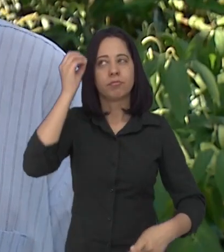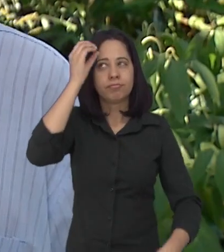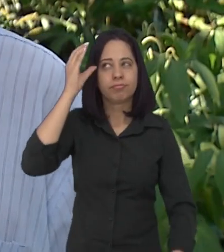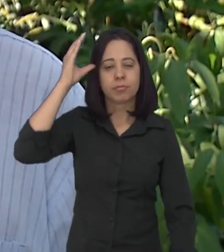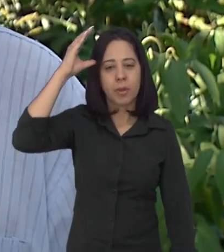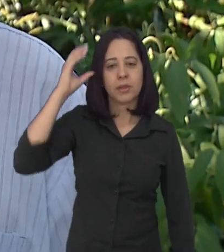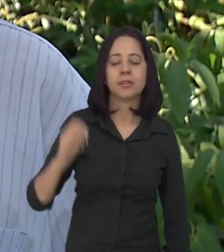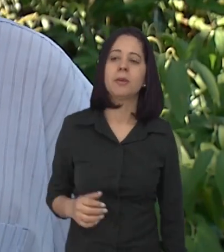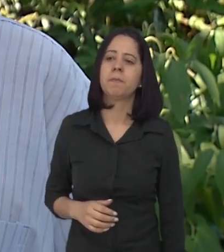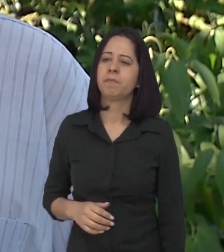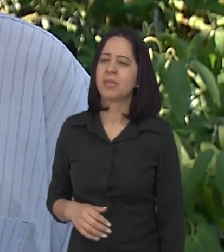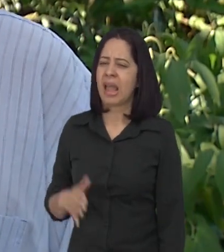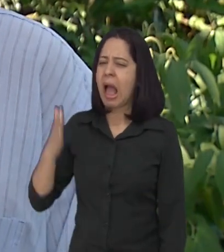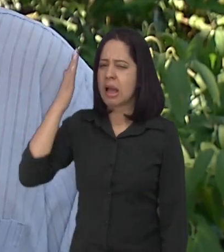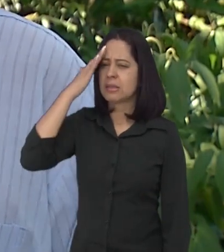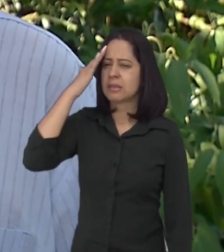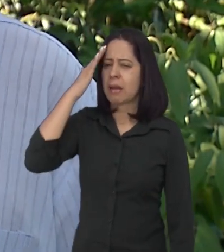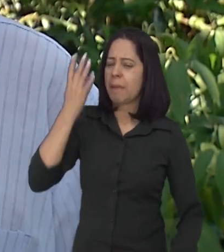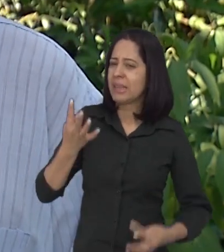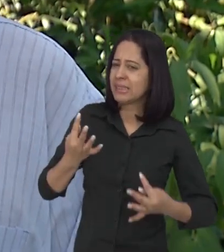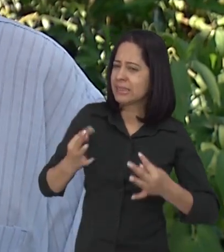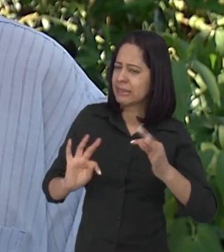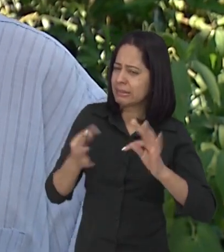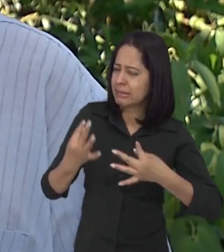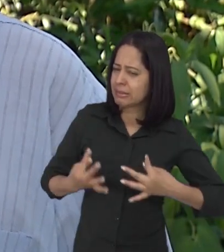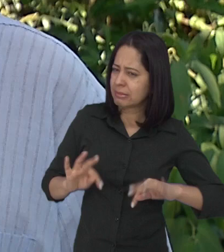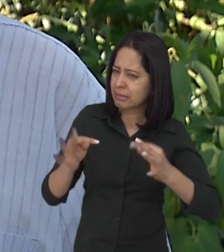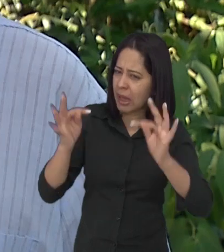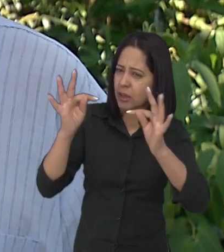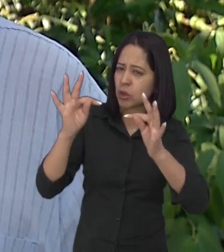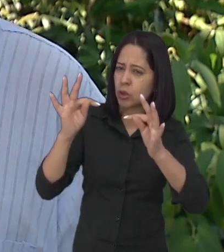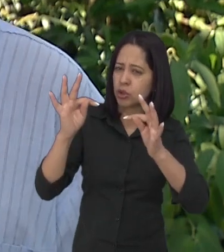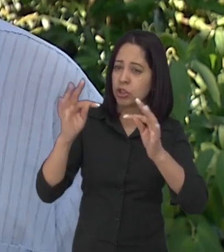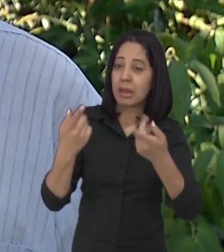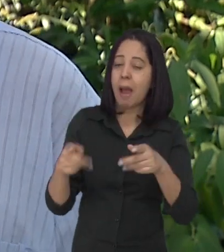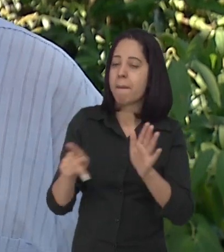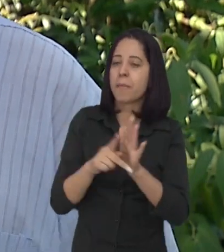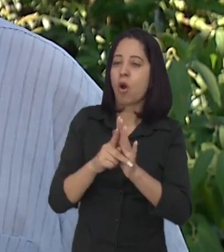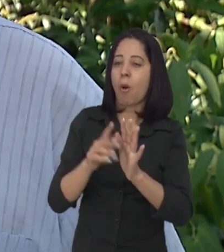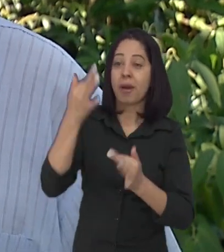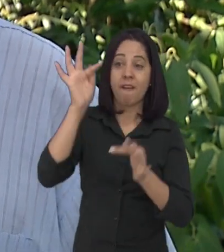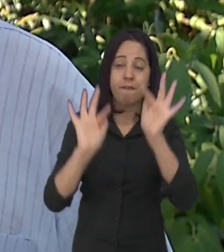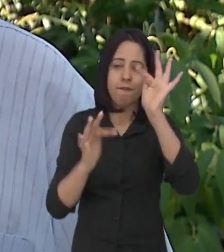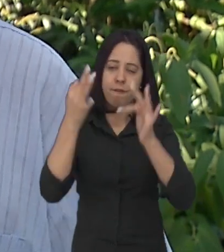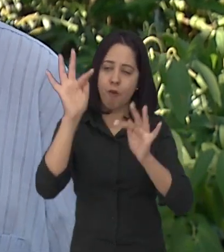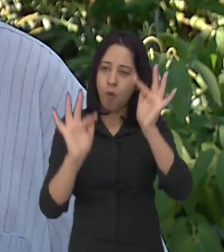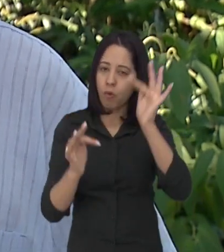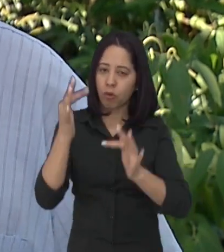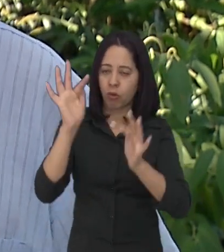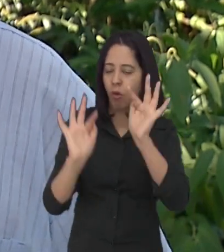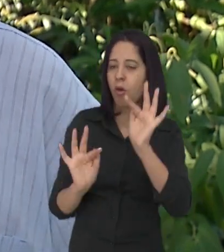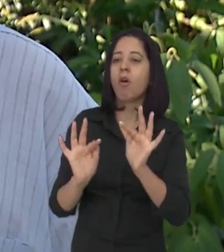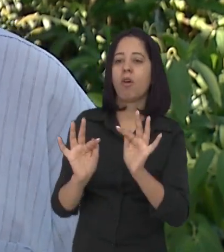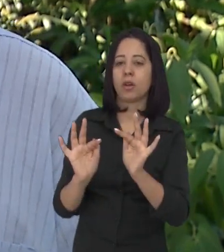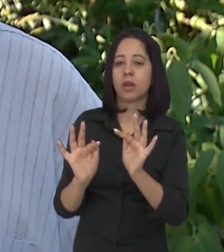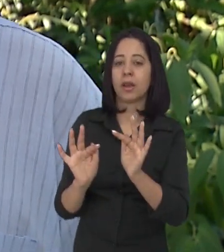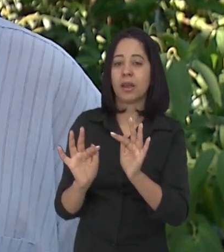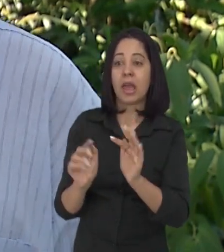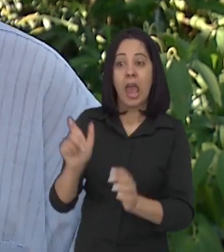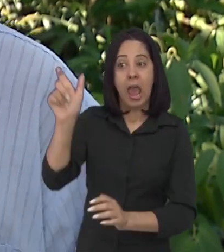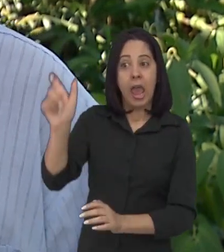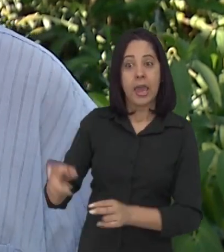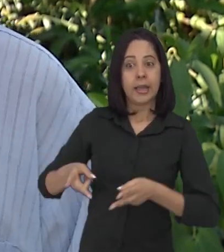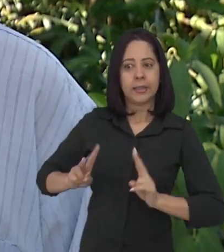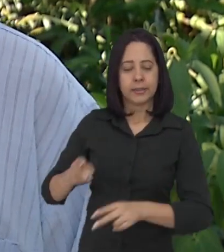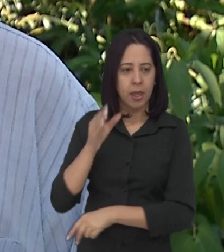Então, o que era tecnologia popular, tecnologia folclórica, que o povo engendrava e criava,